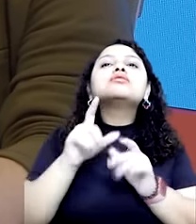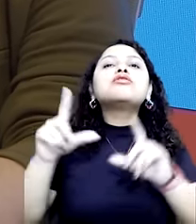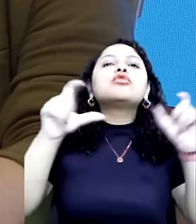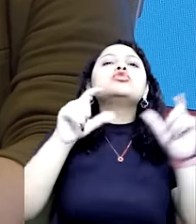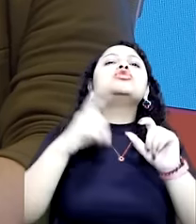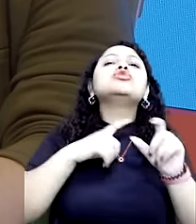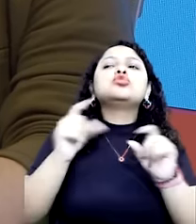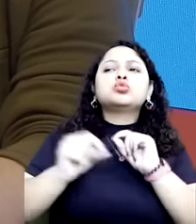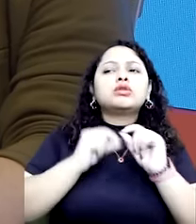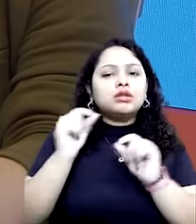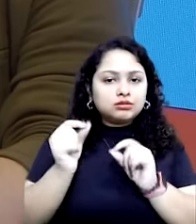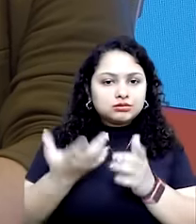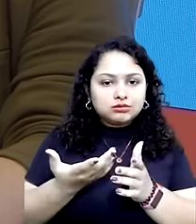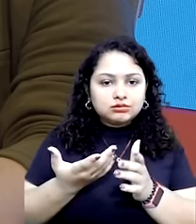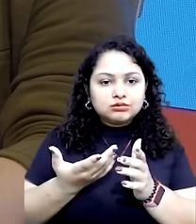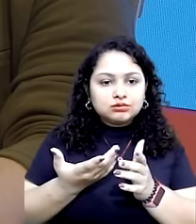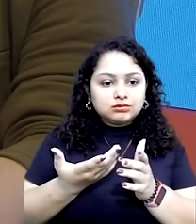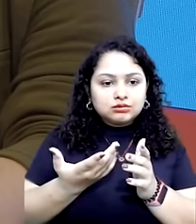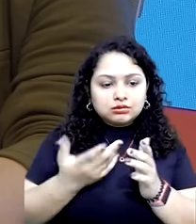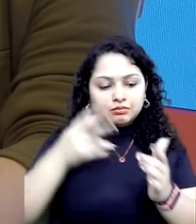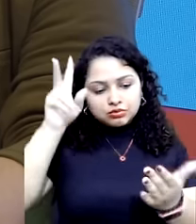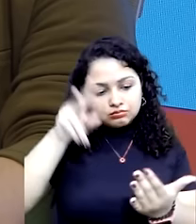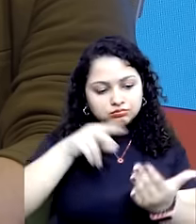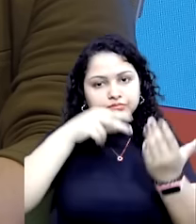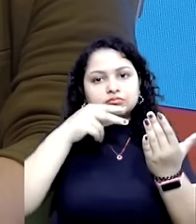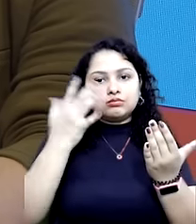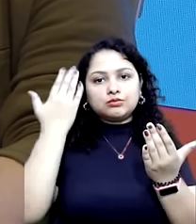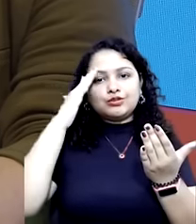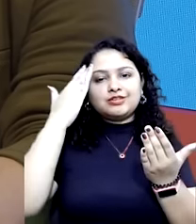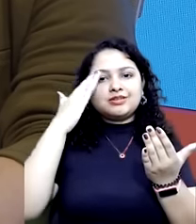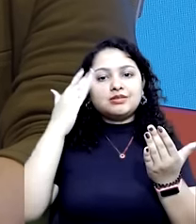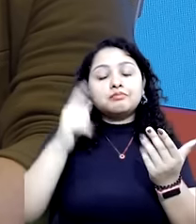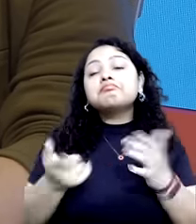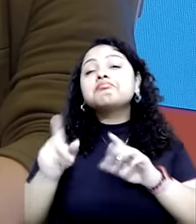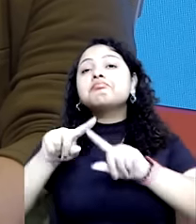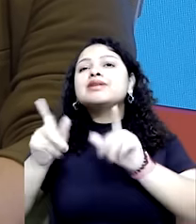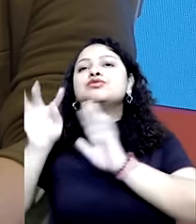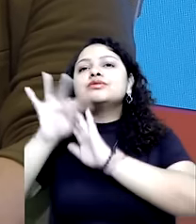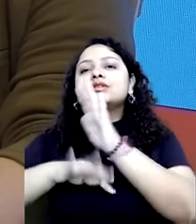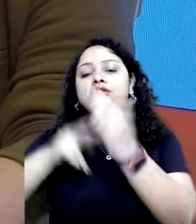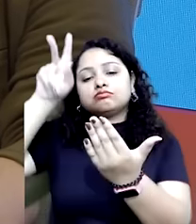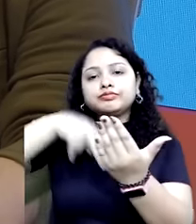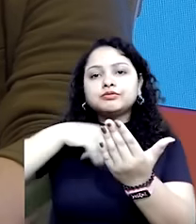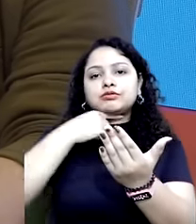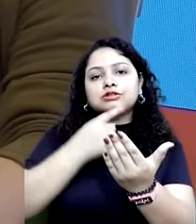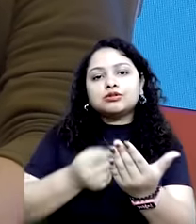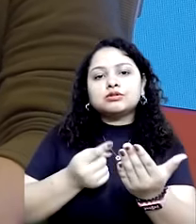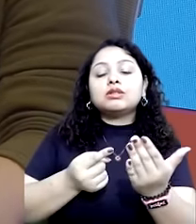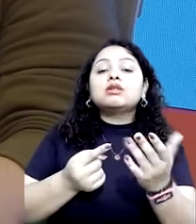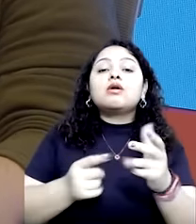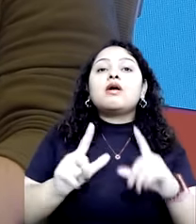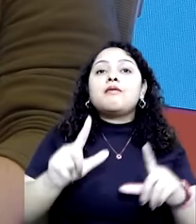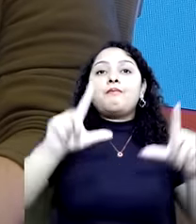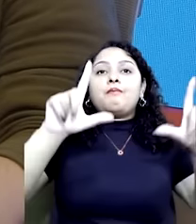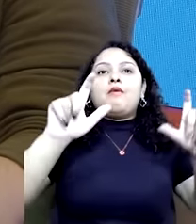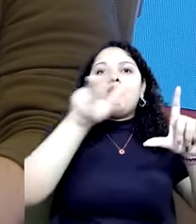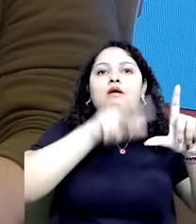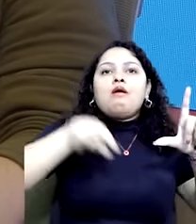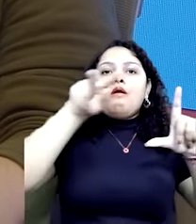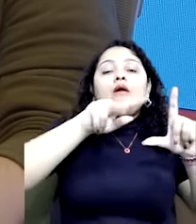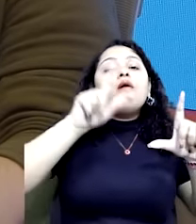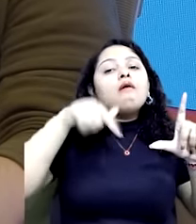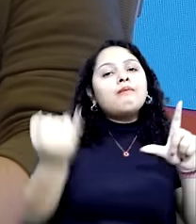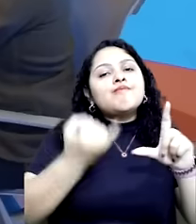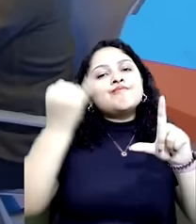imagem as pessoas conseguem descrever mesmo que em do segundos muitas coisas e já num texto ela não vai conseguir ler então a imagem ela é importante por conta